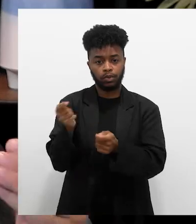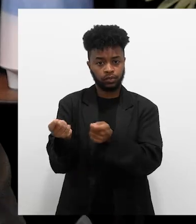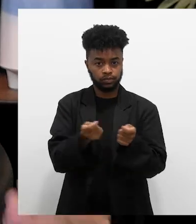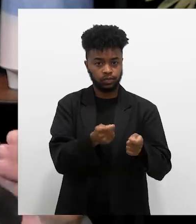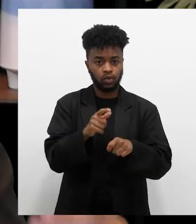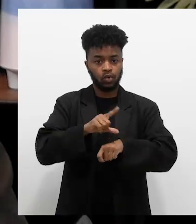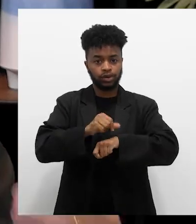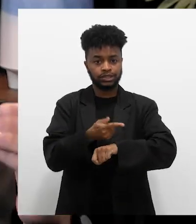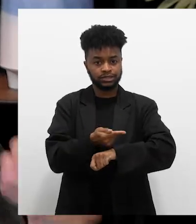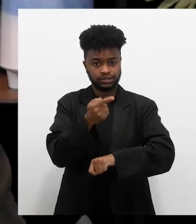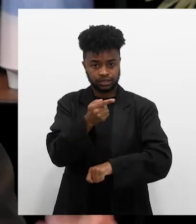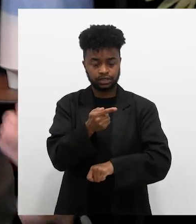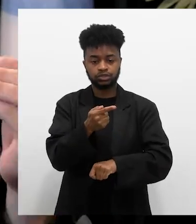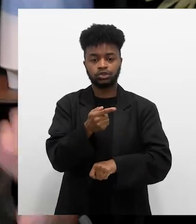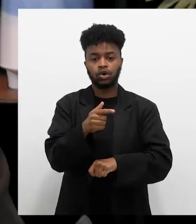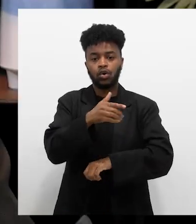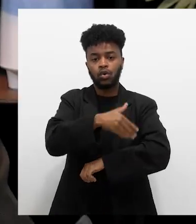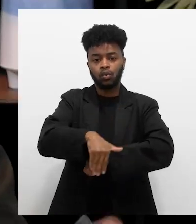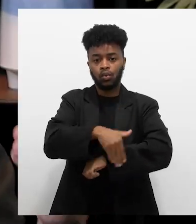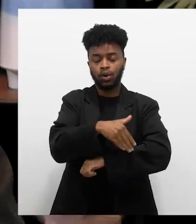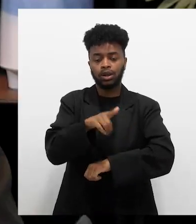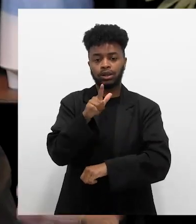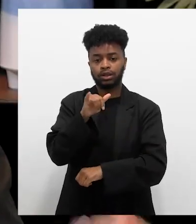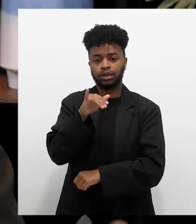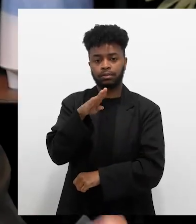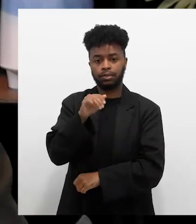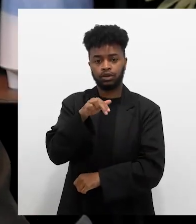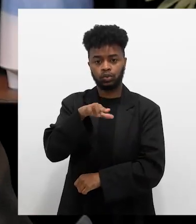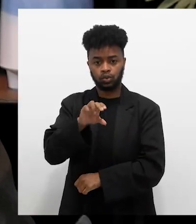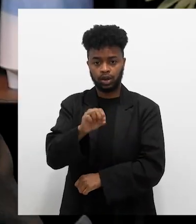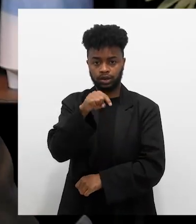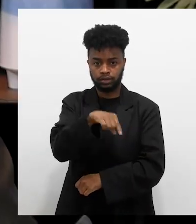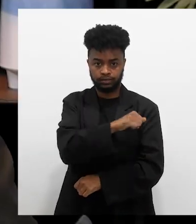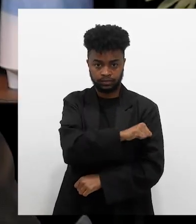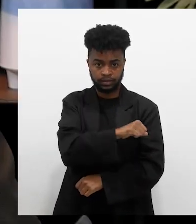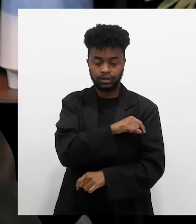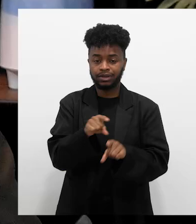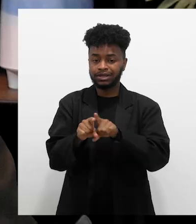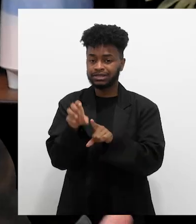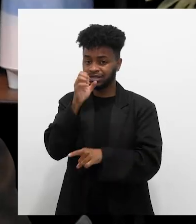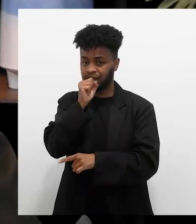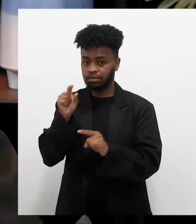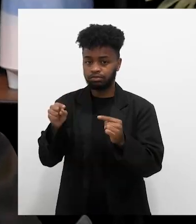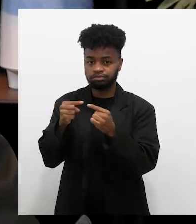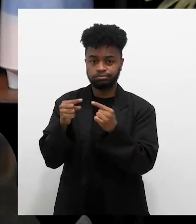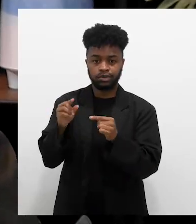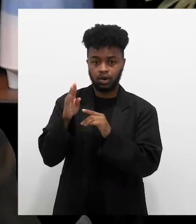Rua República do Líbano, número 17, aqui no centro da cidade. E aos sábados, a missa